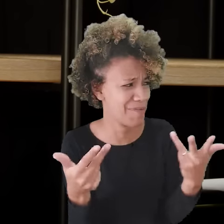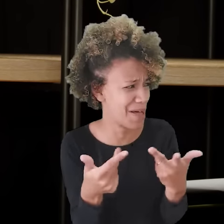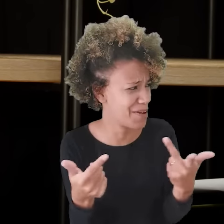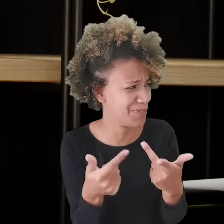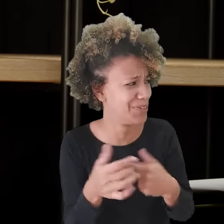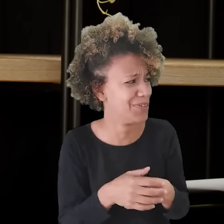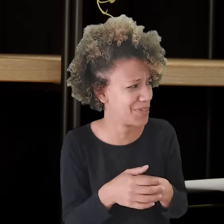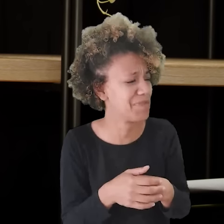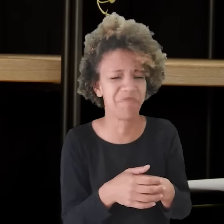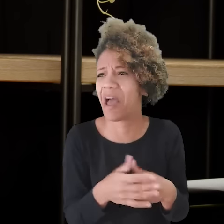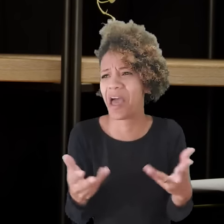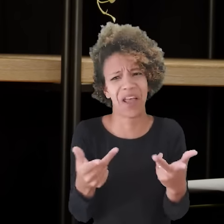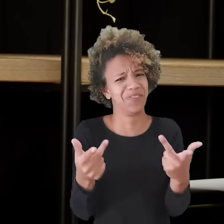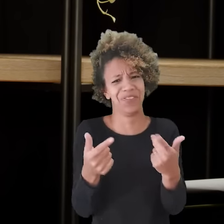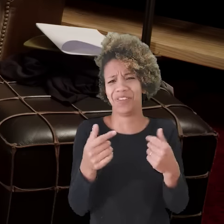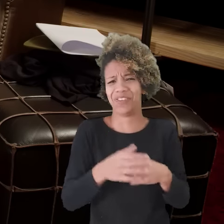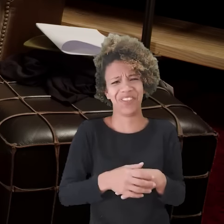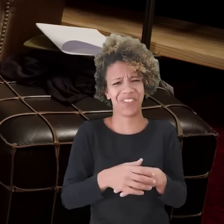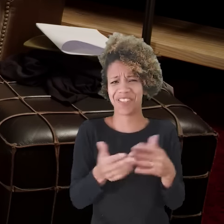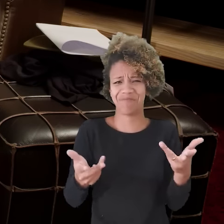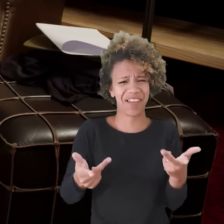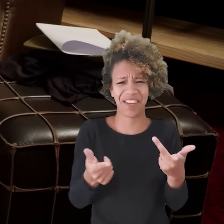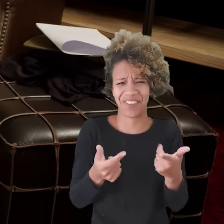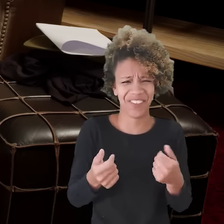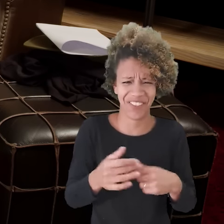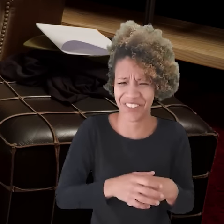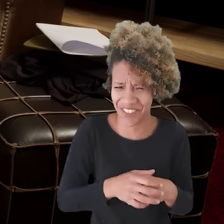maravilhoso aconteceu Ah até ia ser maravilhoso